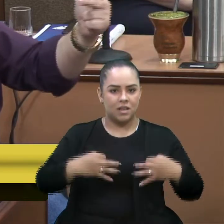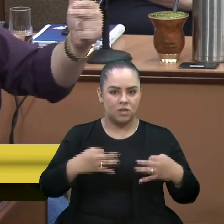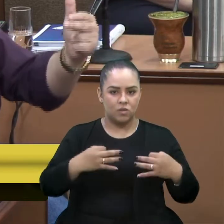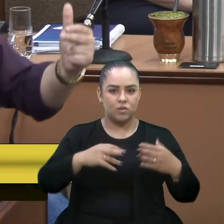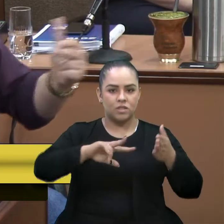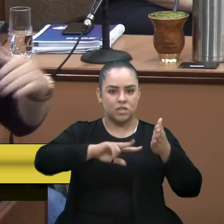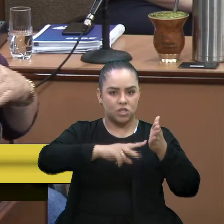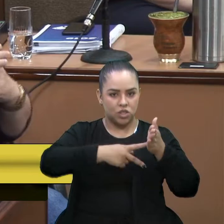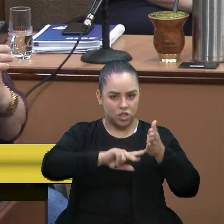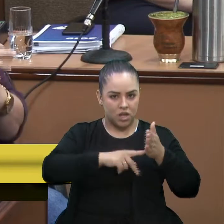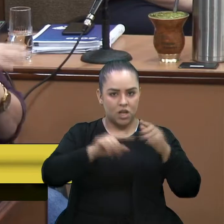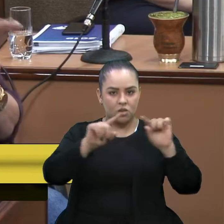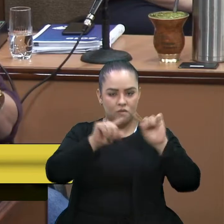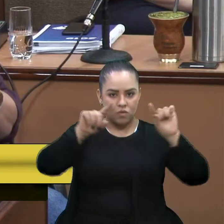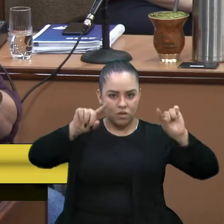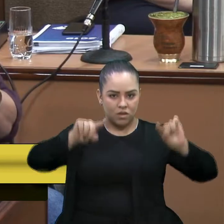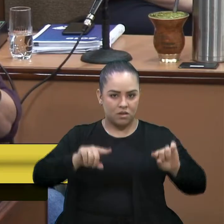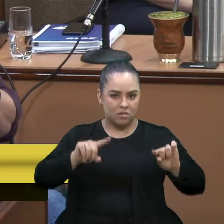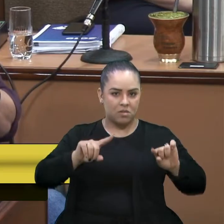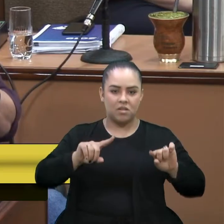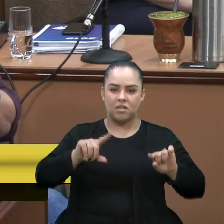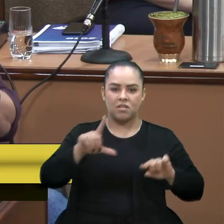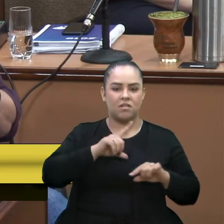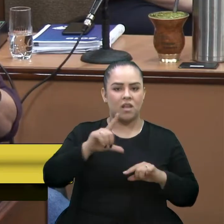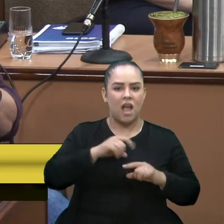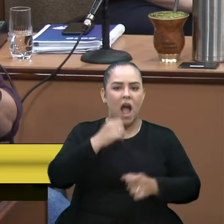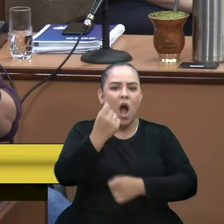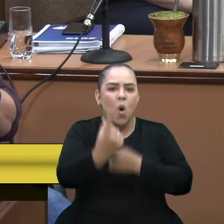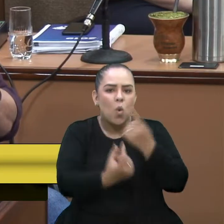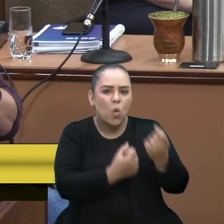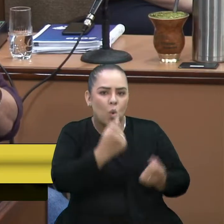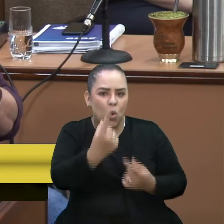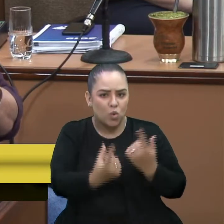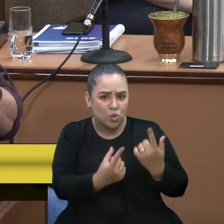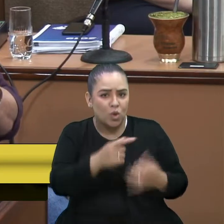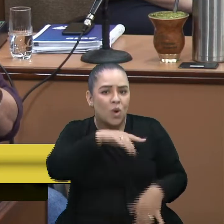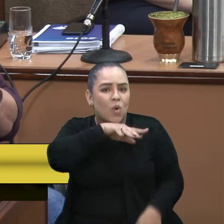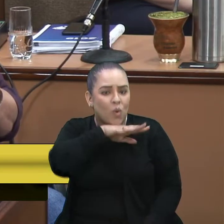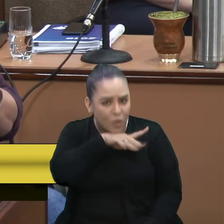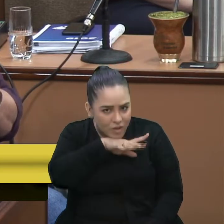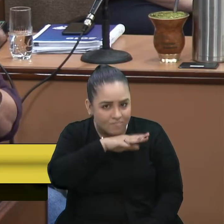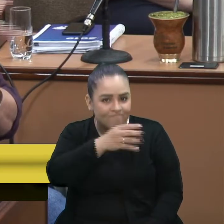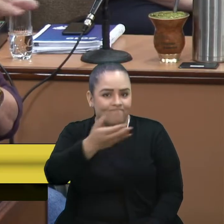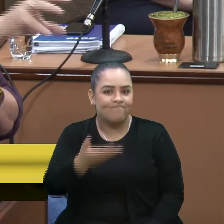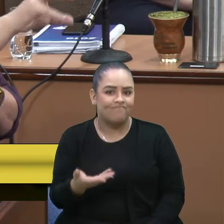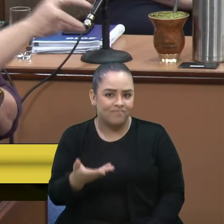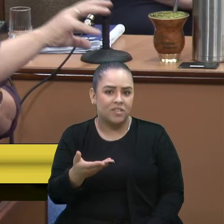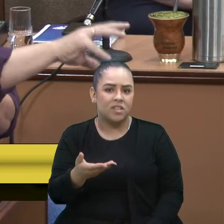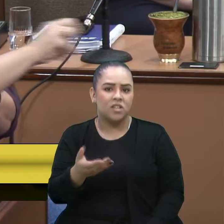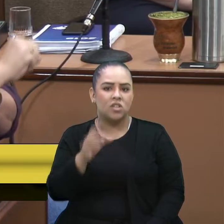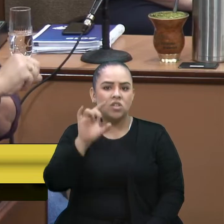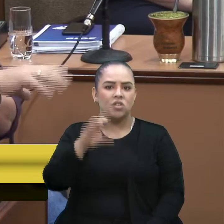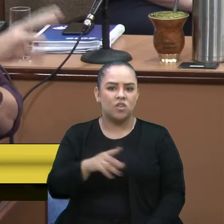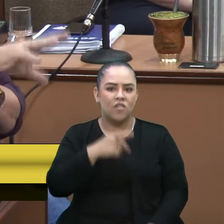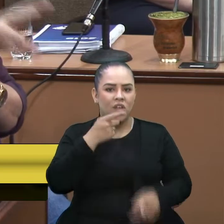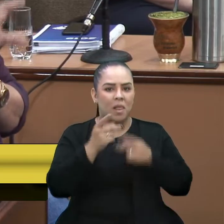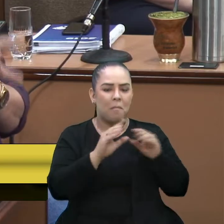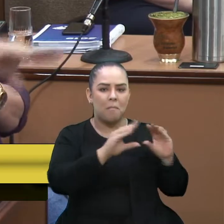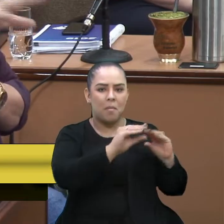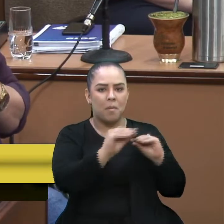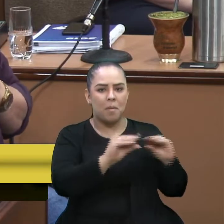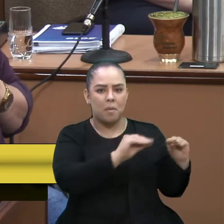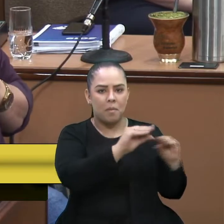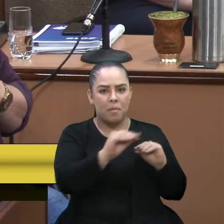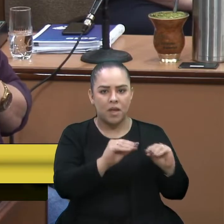sindicato, funcionário, que é meia dúzia de laranja podre, tá? Que infelizmente ficam fazendo a cabeça dos outros e estão